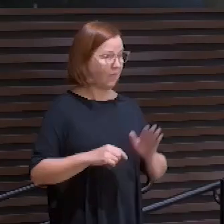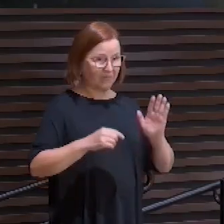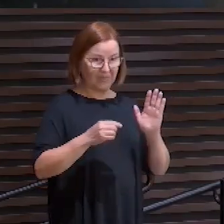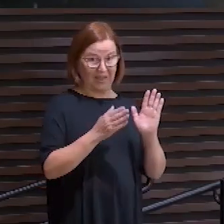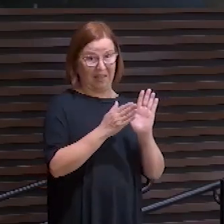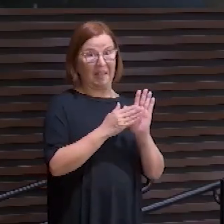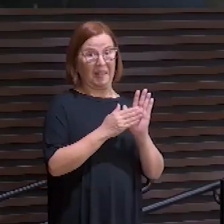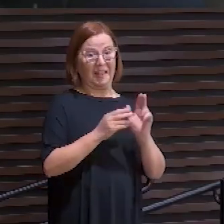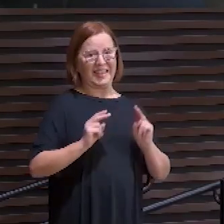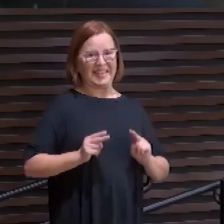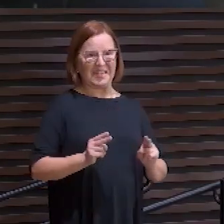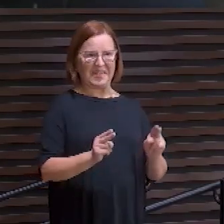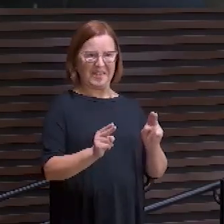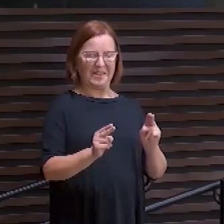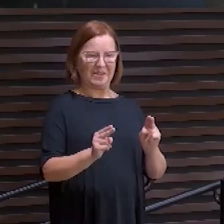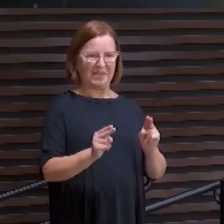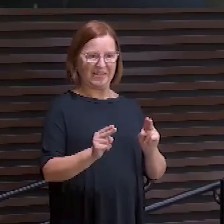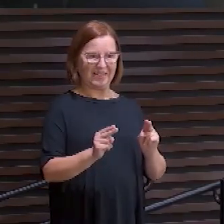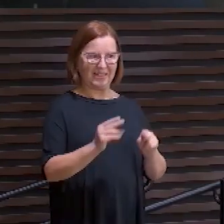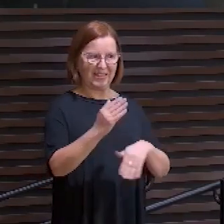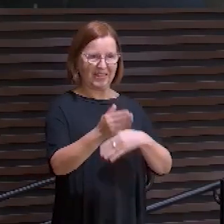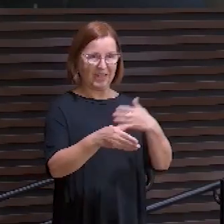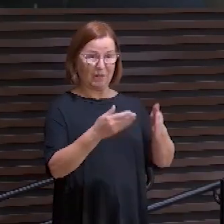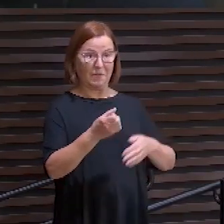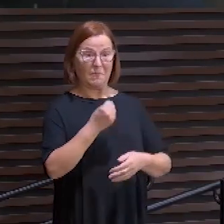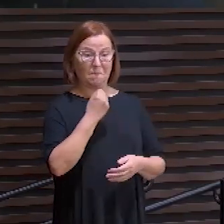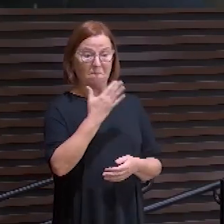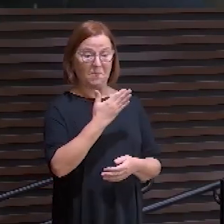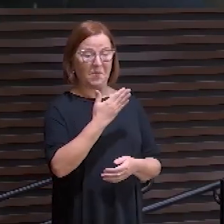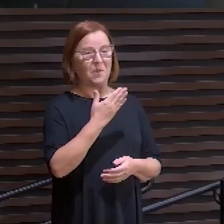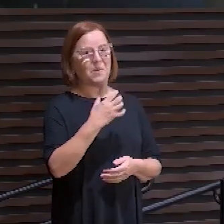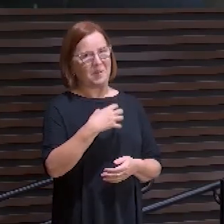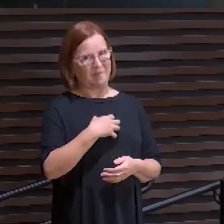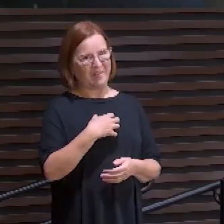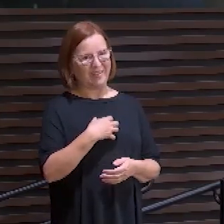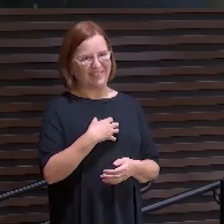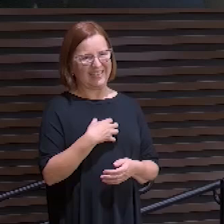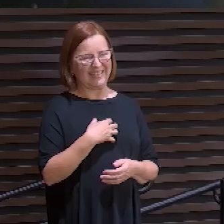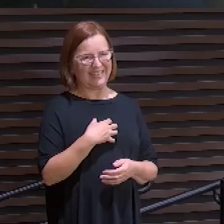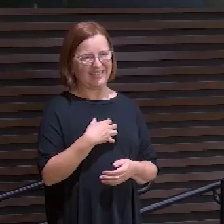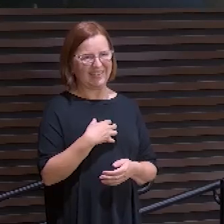sempre e recompense o bom comportamento.